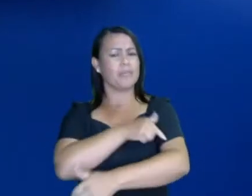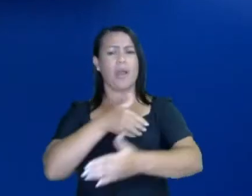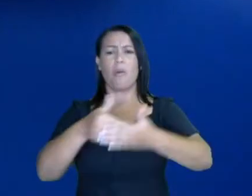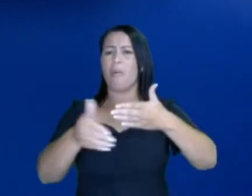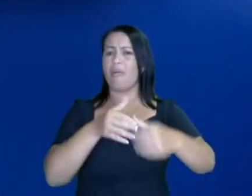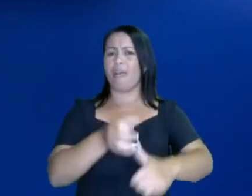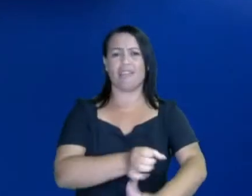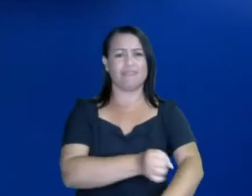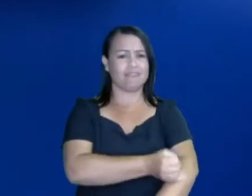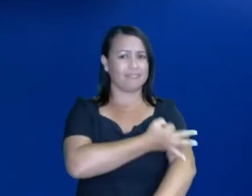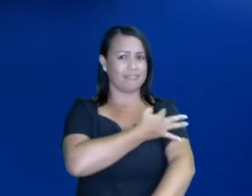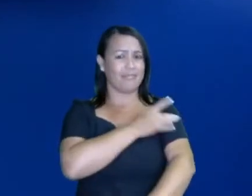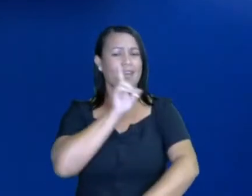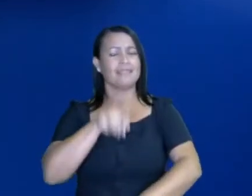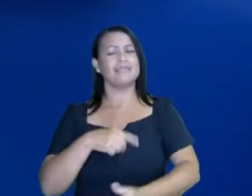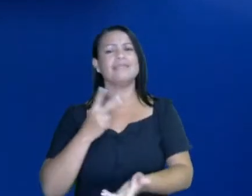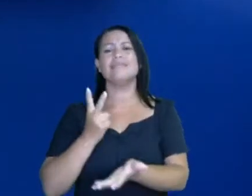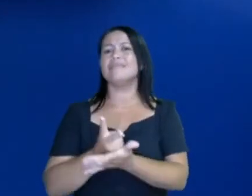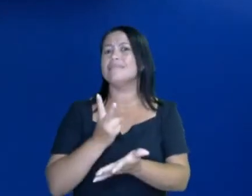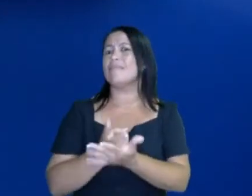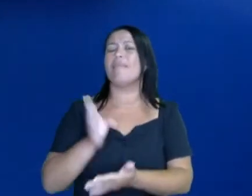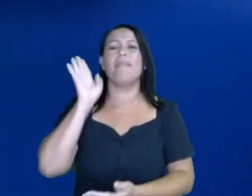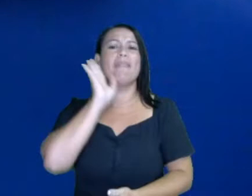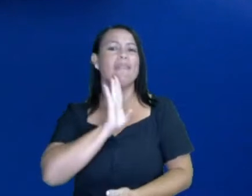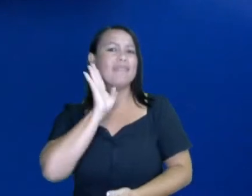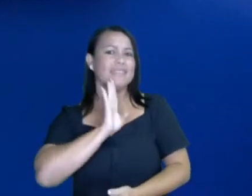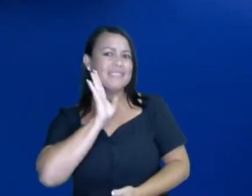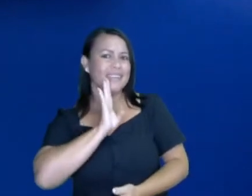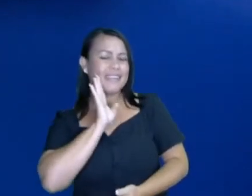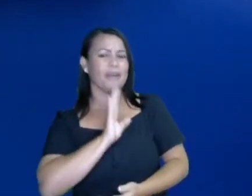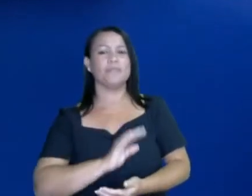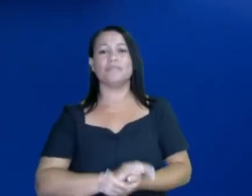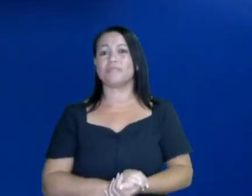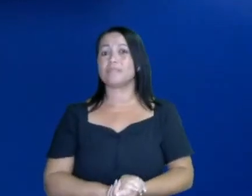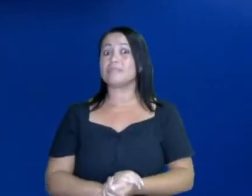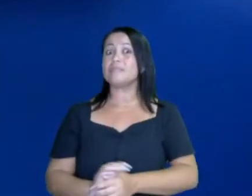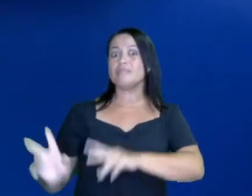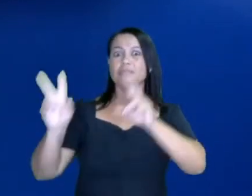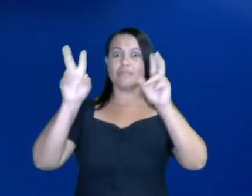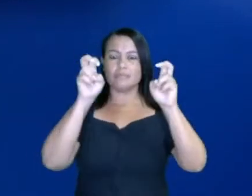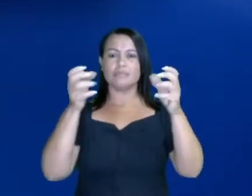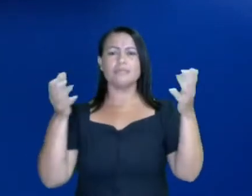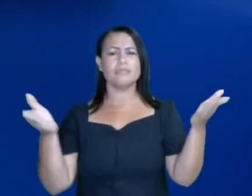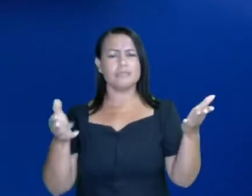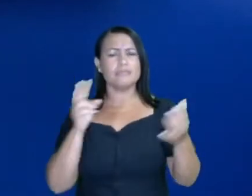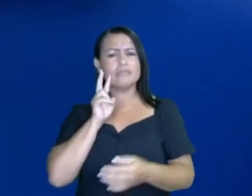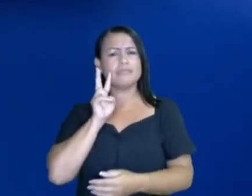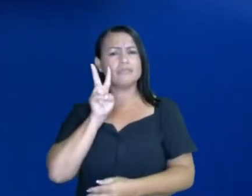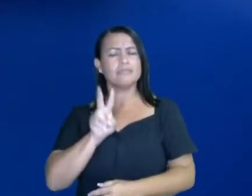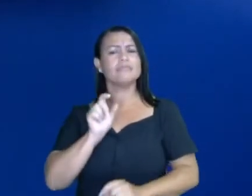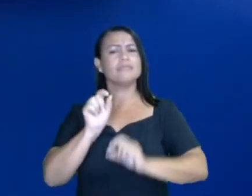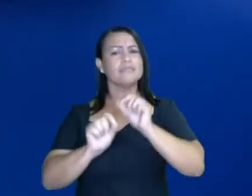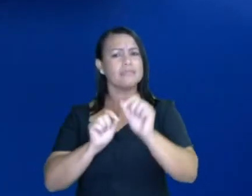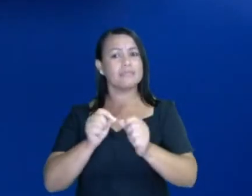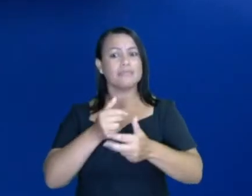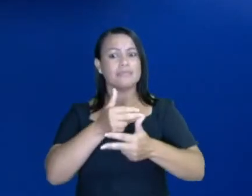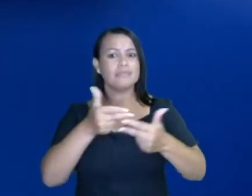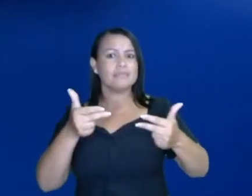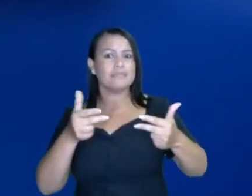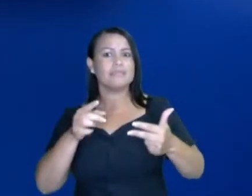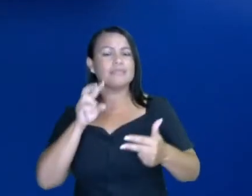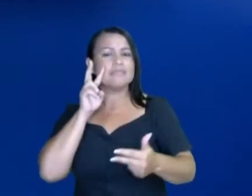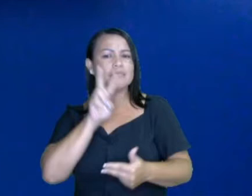série, tá legal? É sempre um assunto bacana demais esse assunto que veremos hoje, porque falaremos de coisas que vemos no